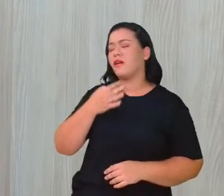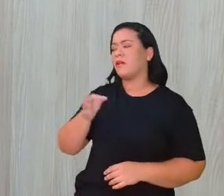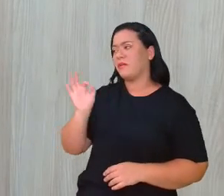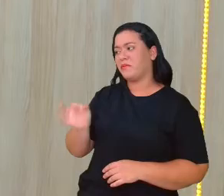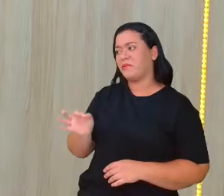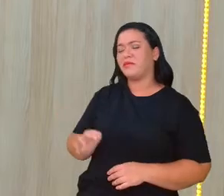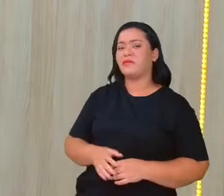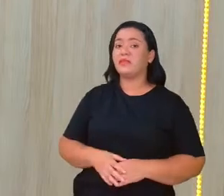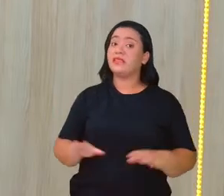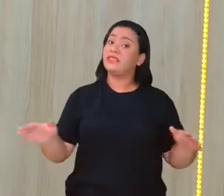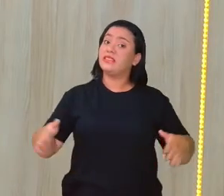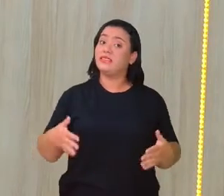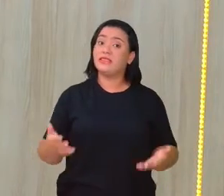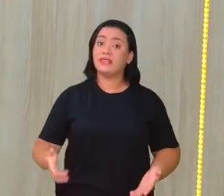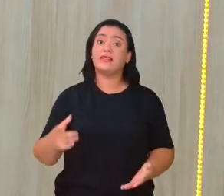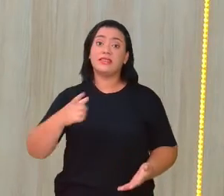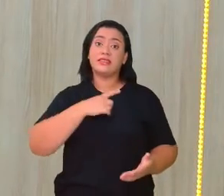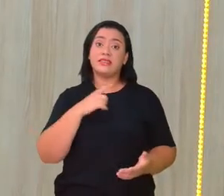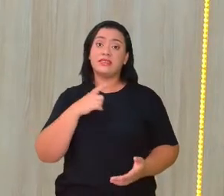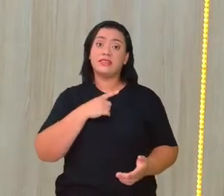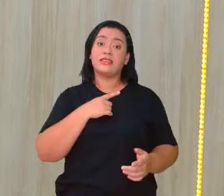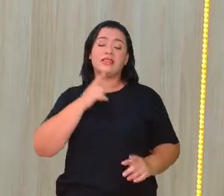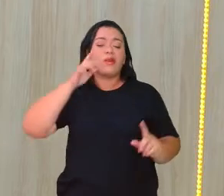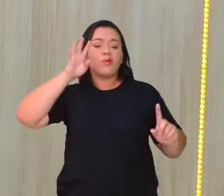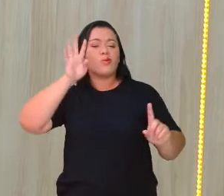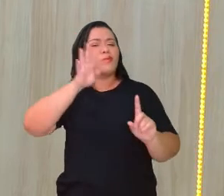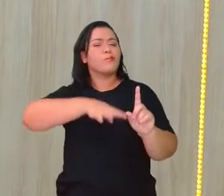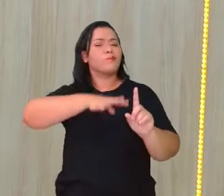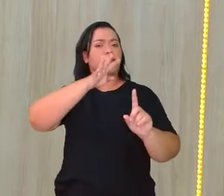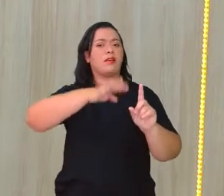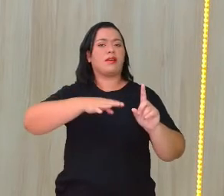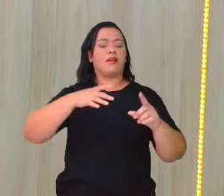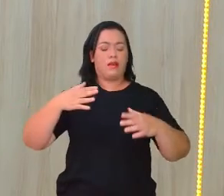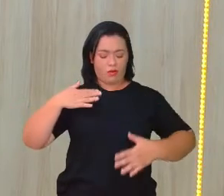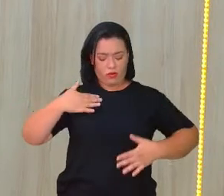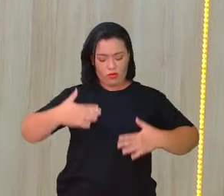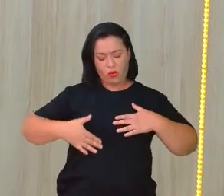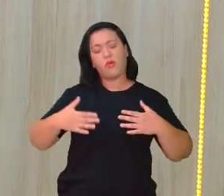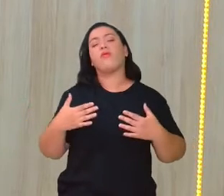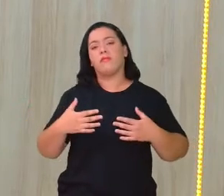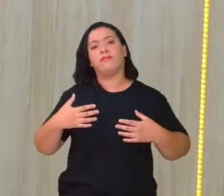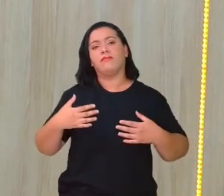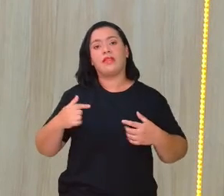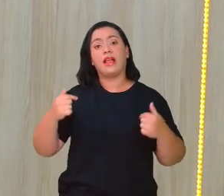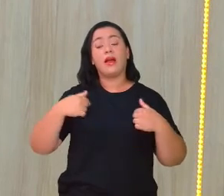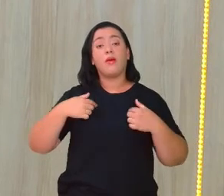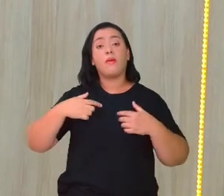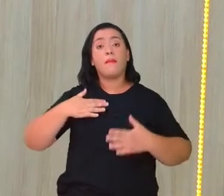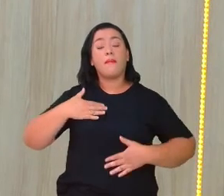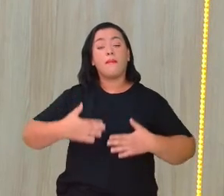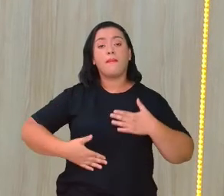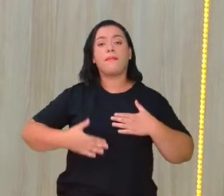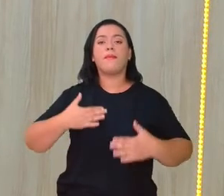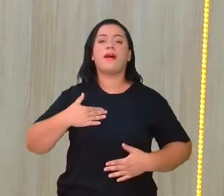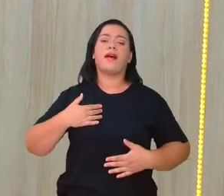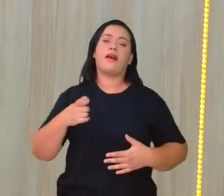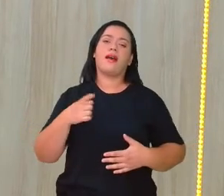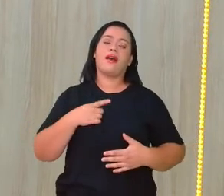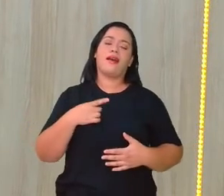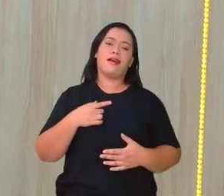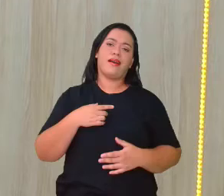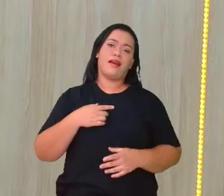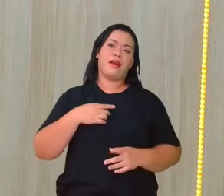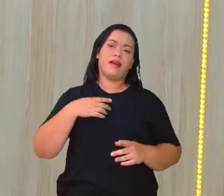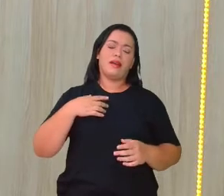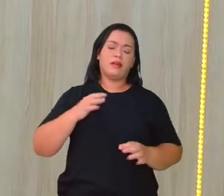Perfeitamente, olha aí. Por isso que tinha esse culto, né? Ali era um templo de adoração, né? O corpo era um templo de adoração. Então eles faziam